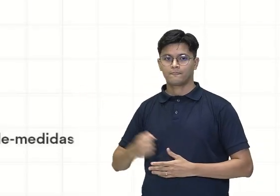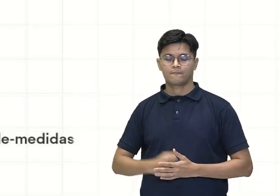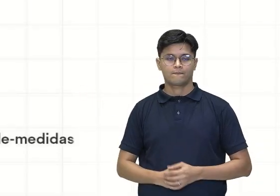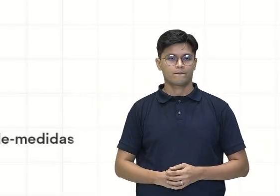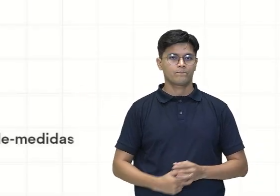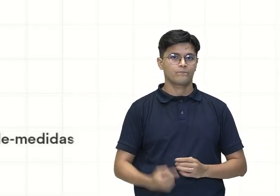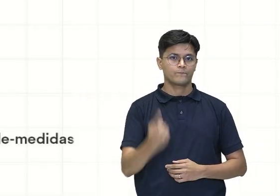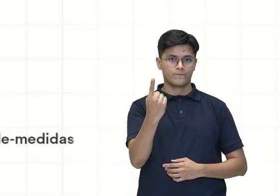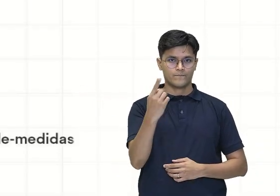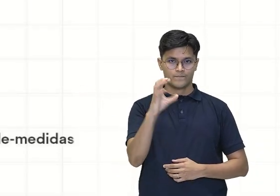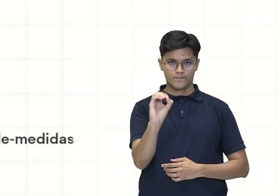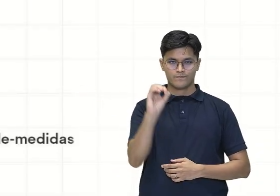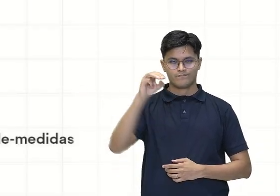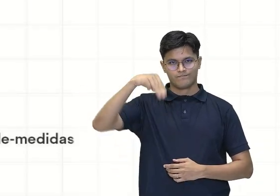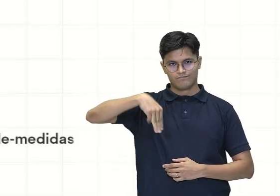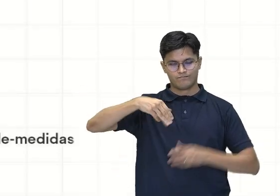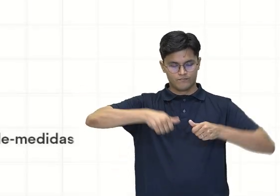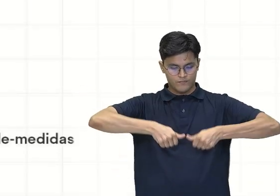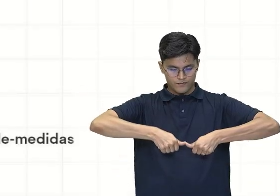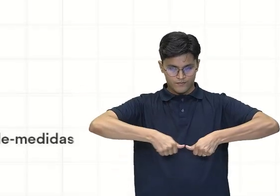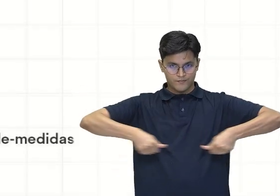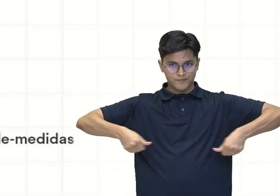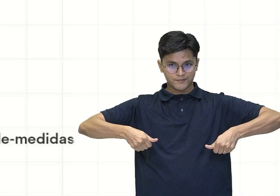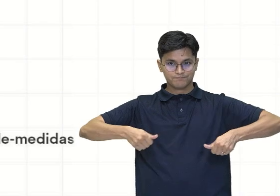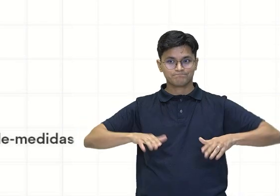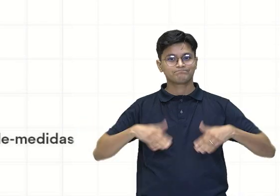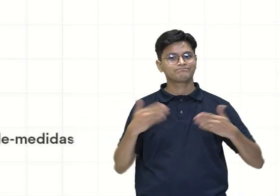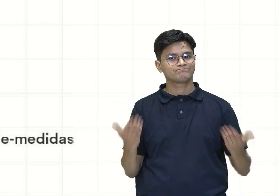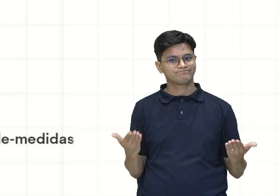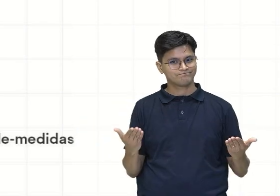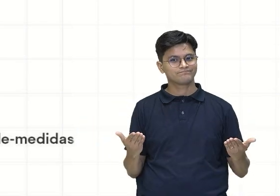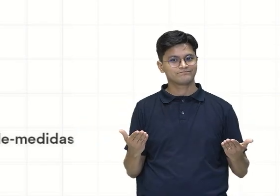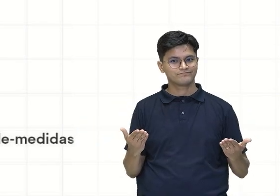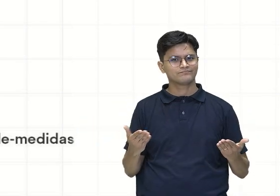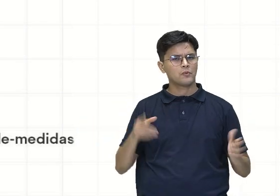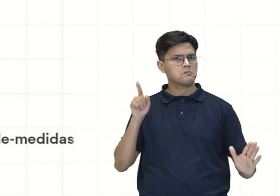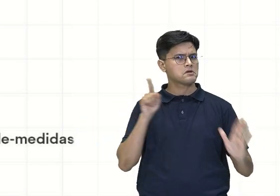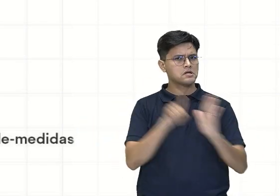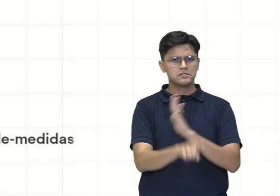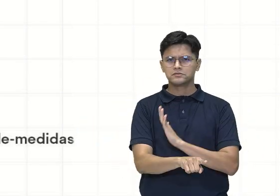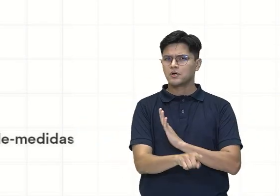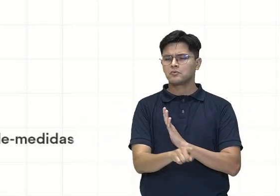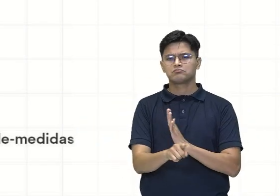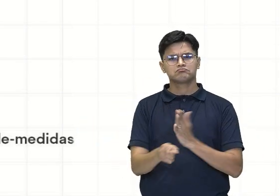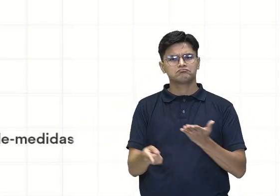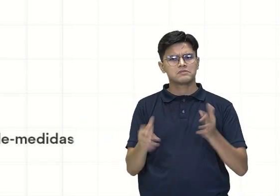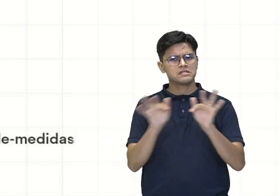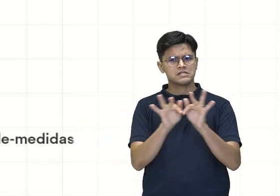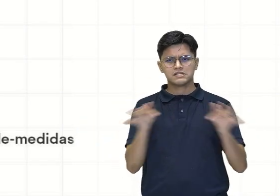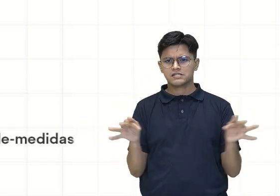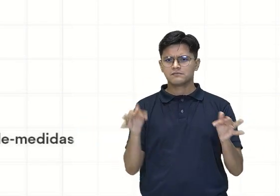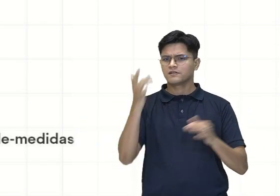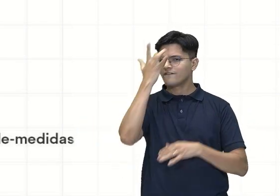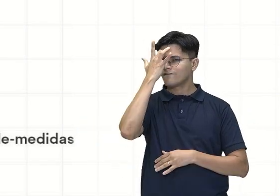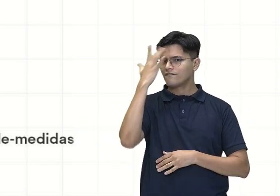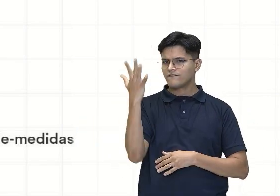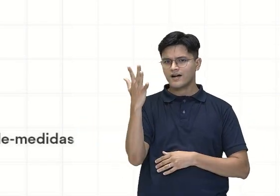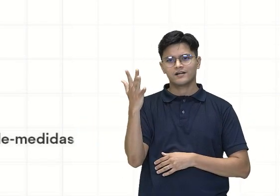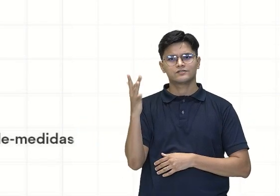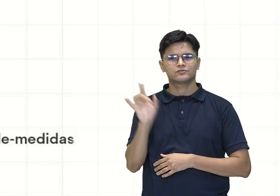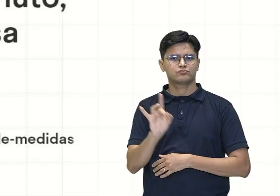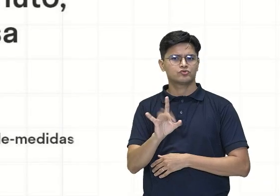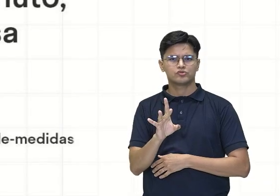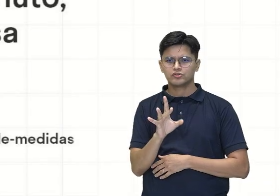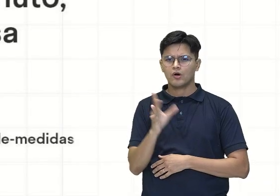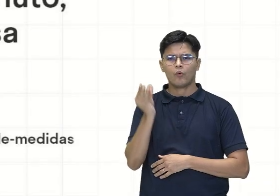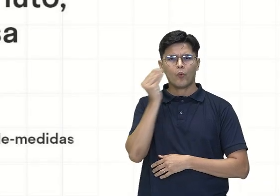de fita. Mais uma questão, né, totalmente tranquila, somente você conferindo você já chega